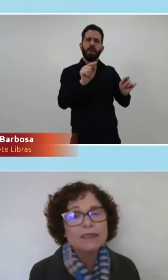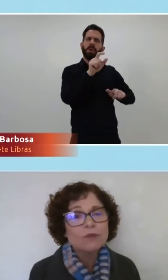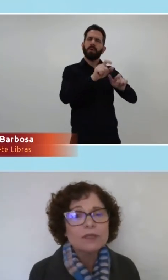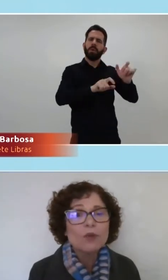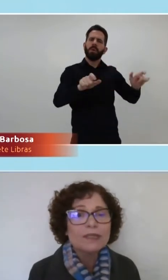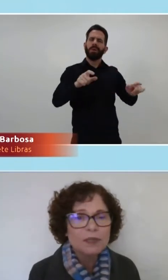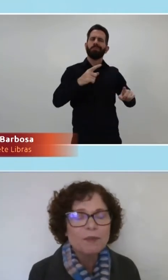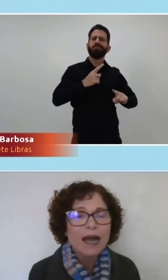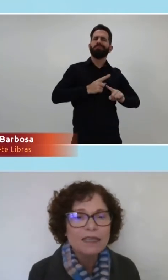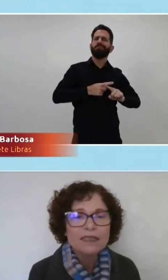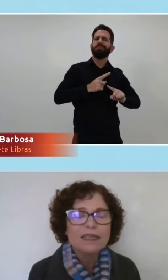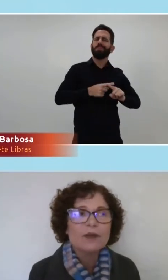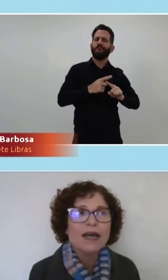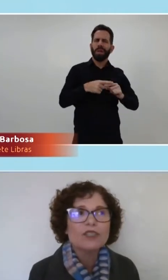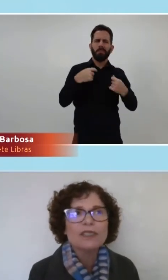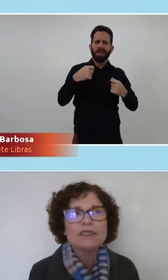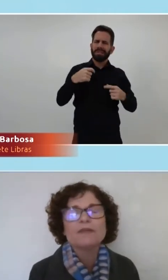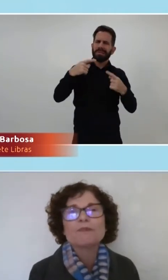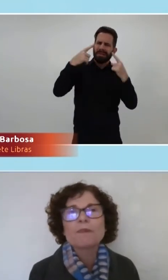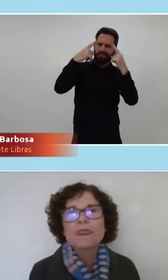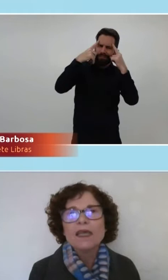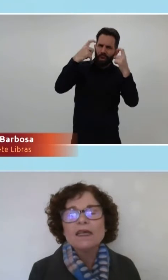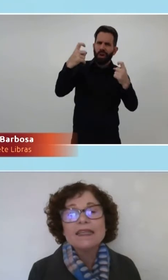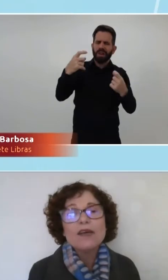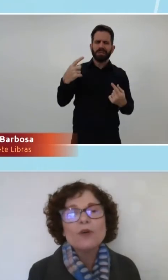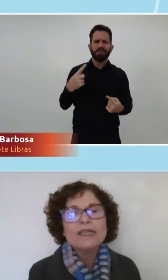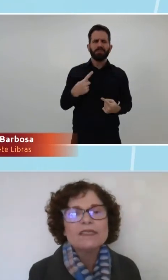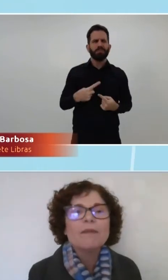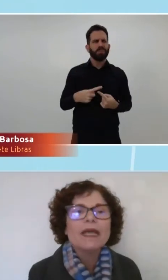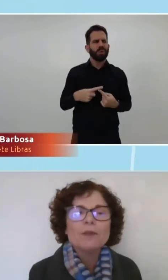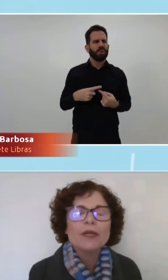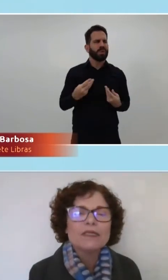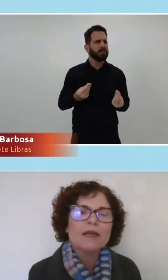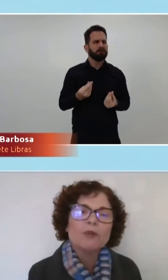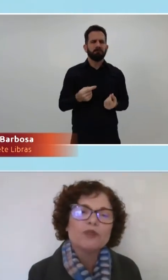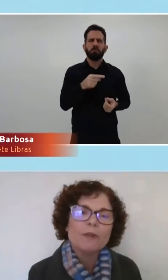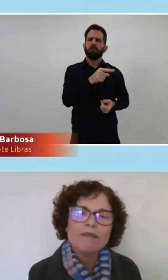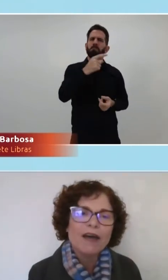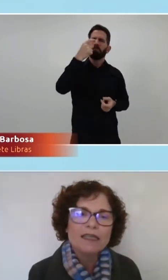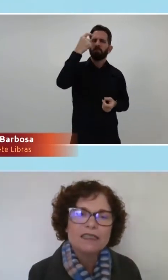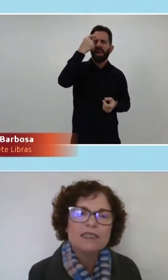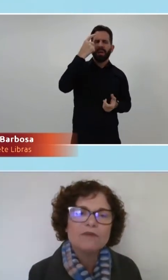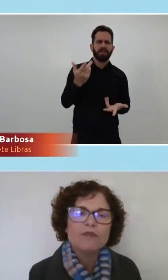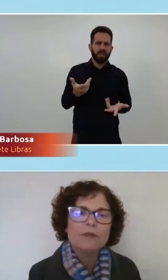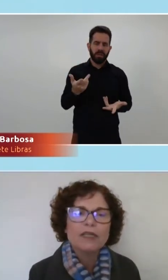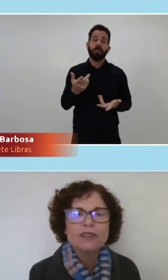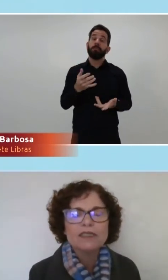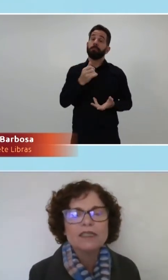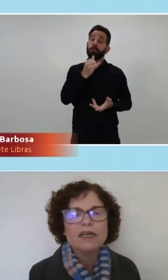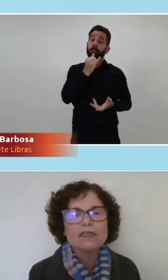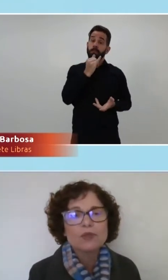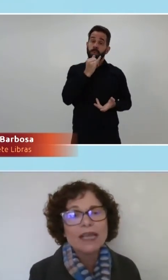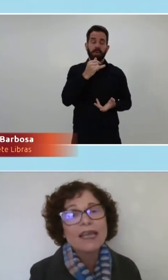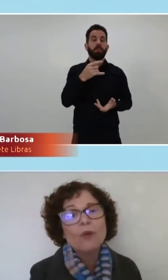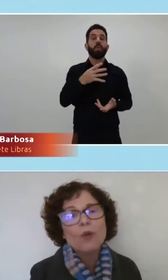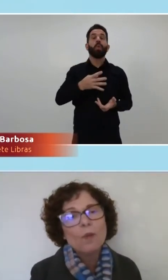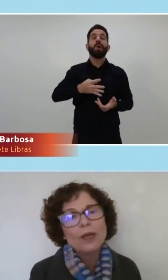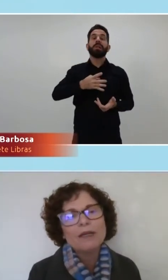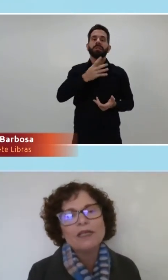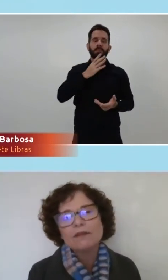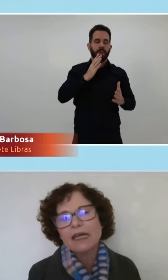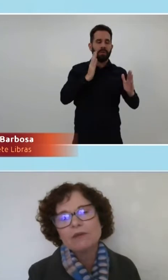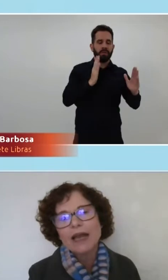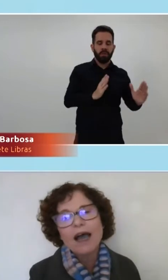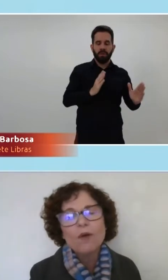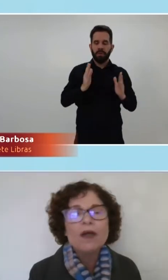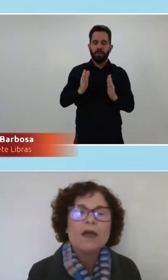lugar? Então, são coisas básicas. Eu acho que, assim, ter conhecimento, por exemplo, sobre a fase de desenvolvimento das crianças. O que que é um